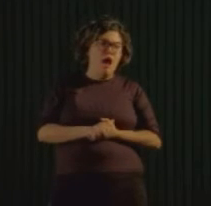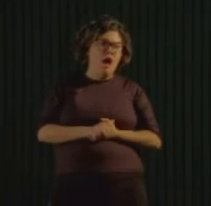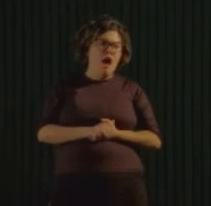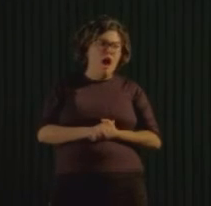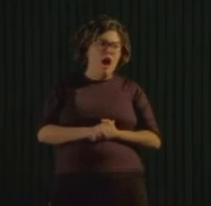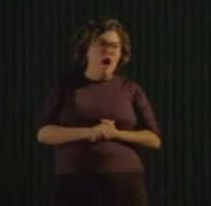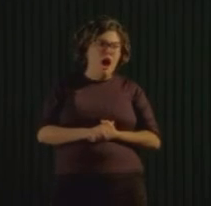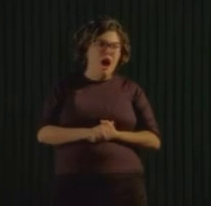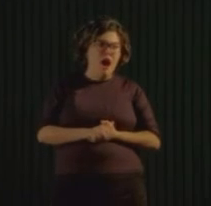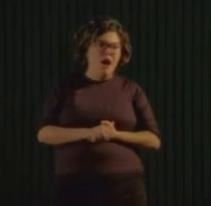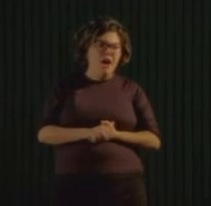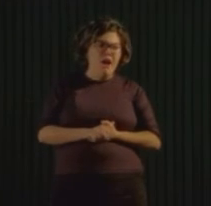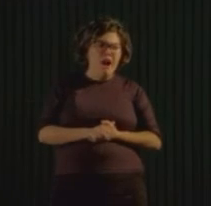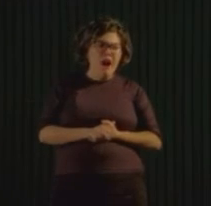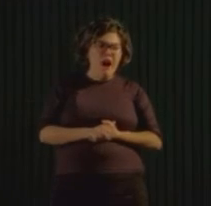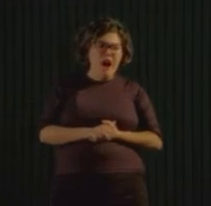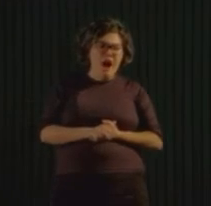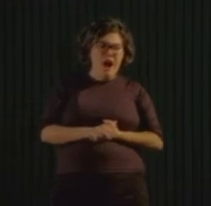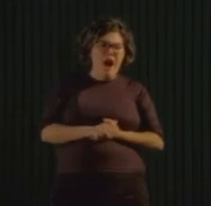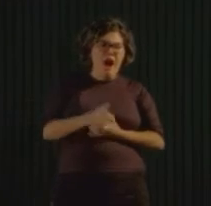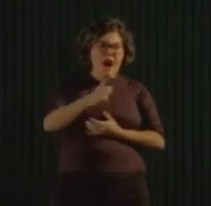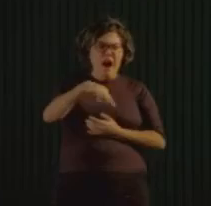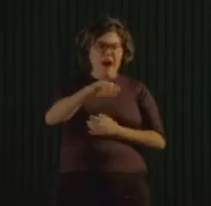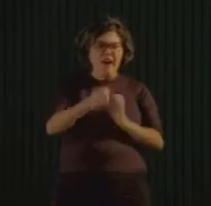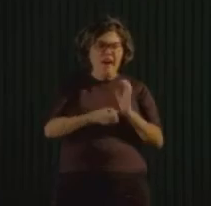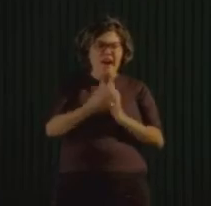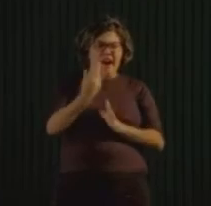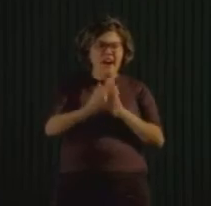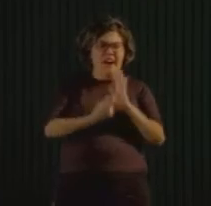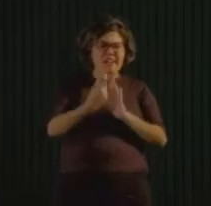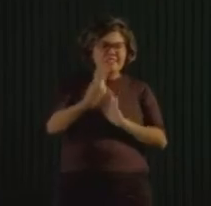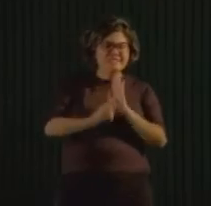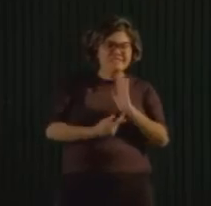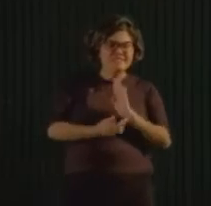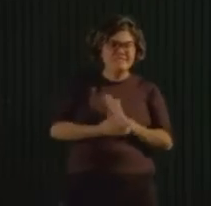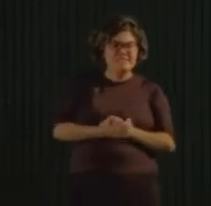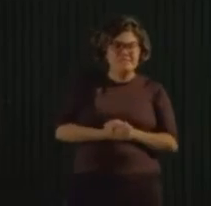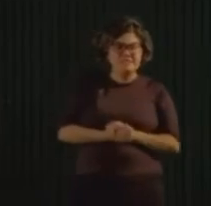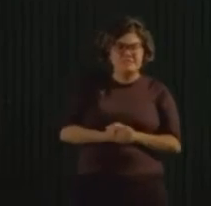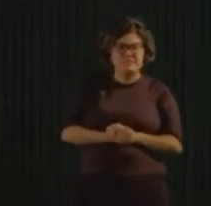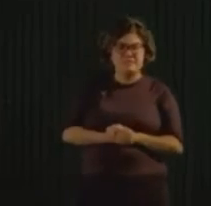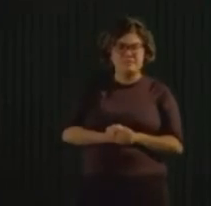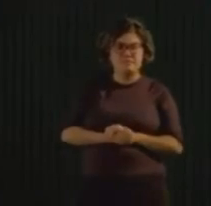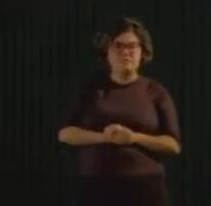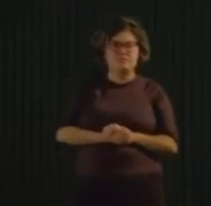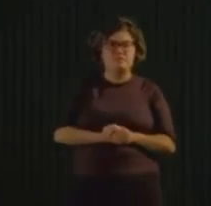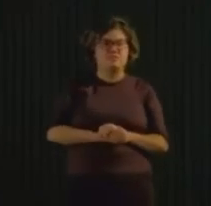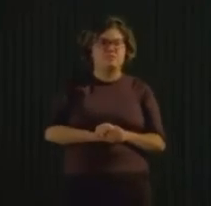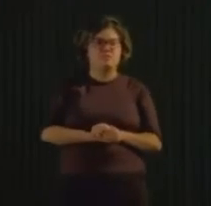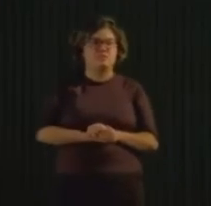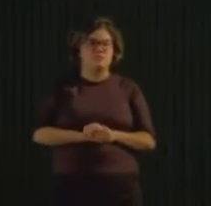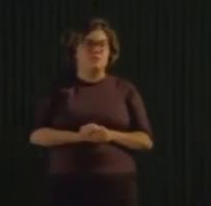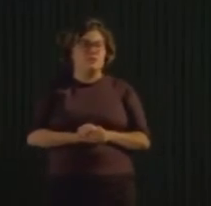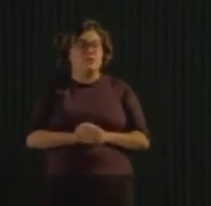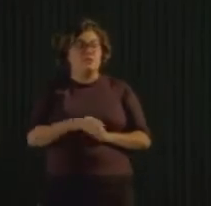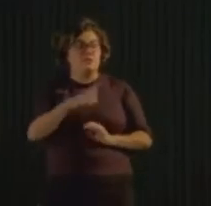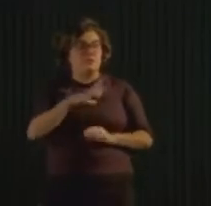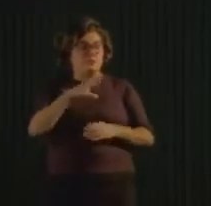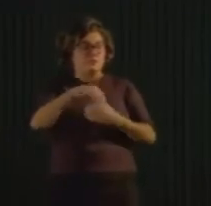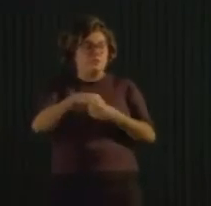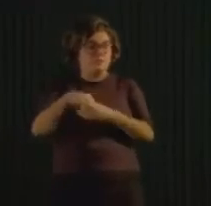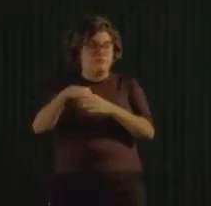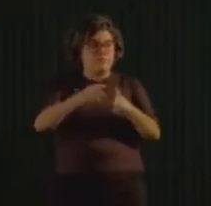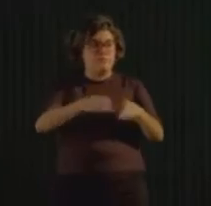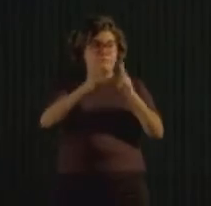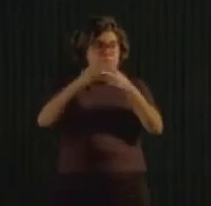encontrado. Os territórios de ação desse projeto, ele divide em duas frentes. Áreas urbanas, são as praias nas cidades